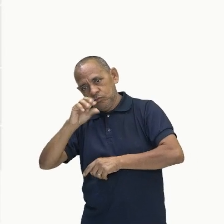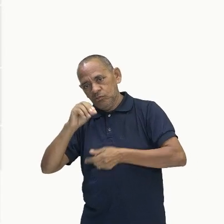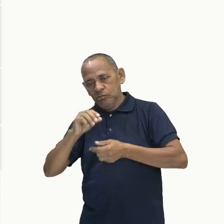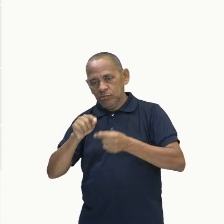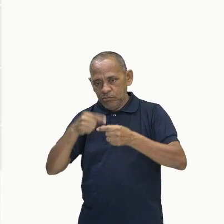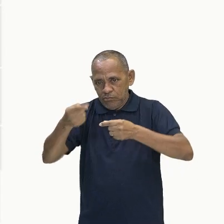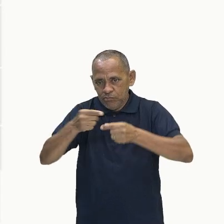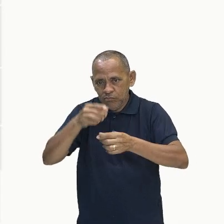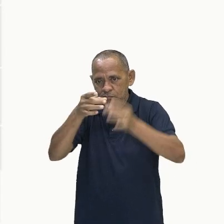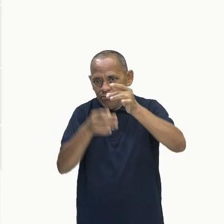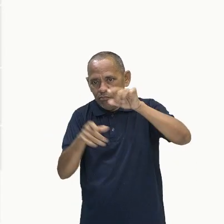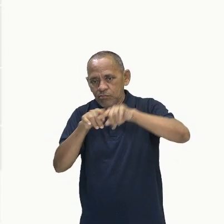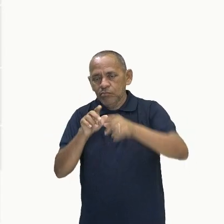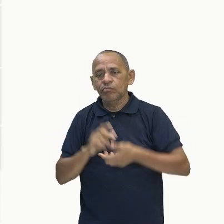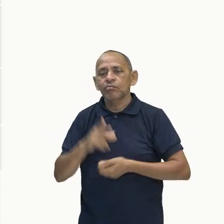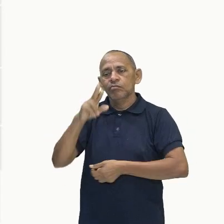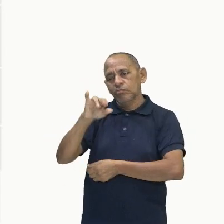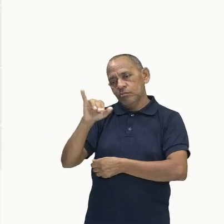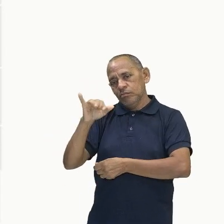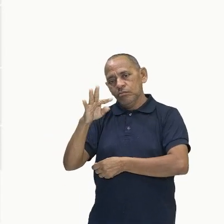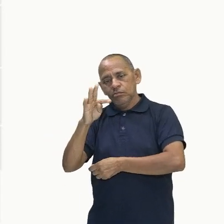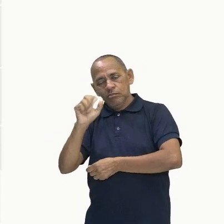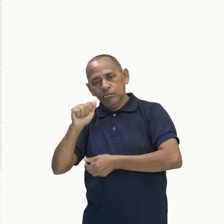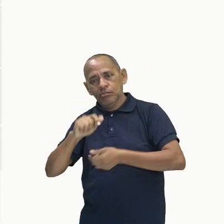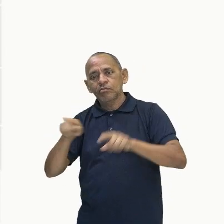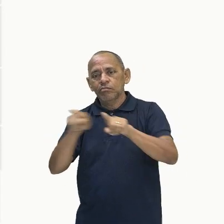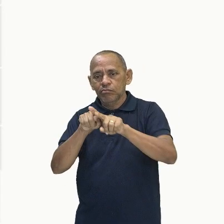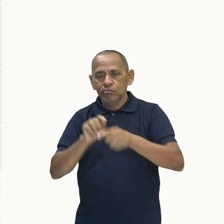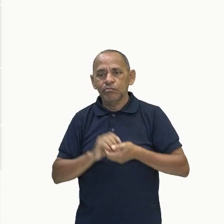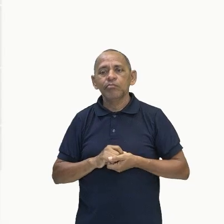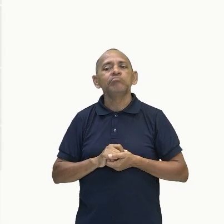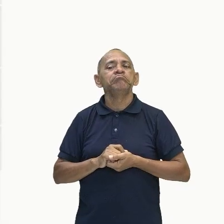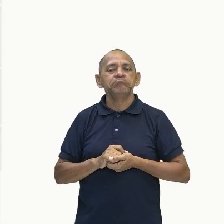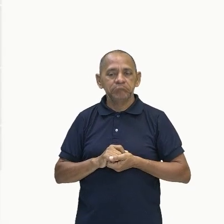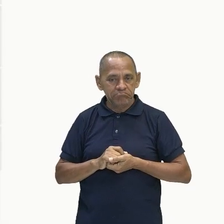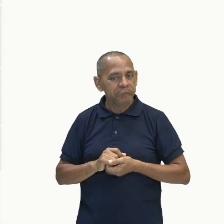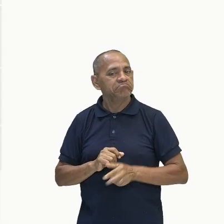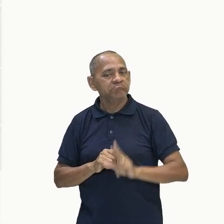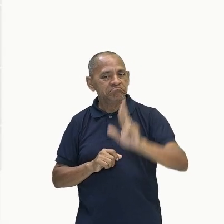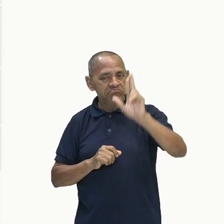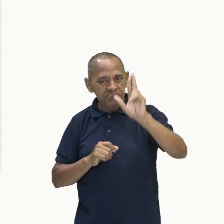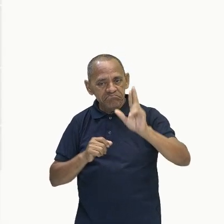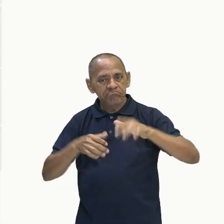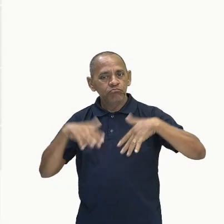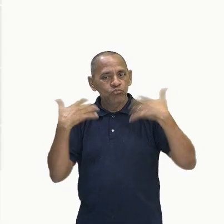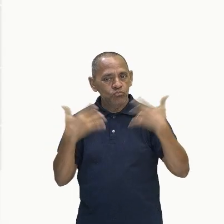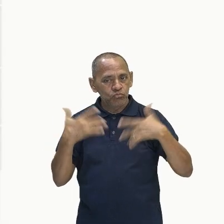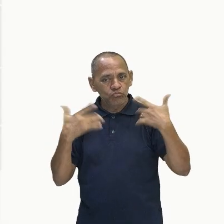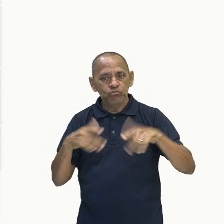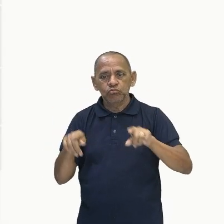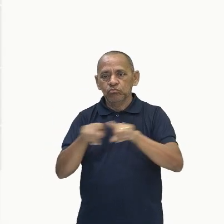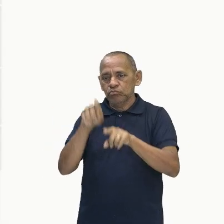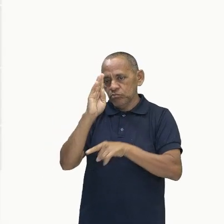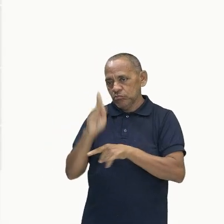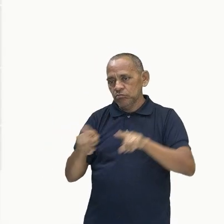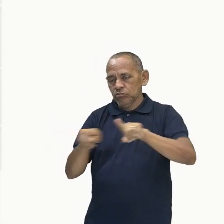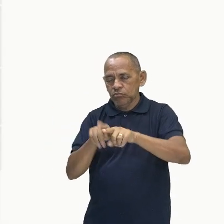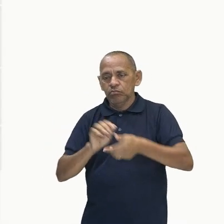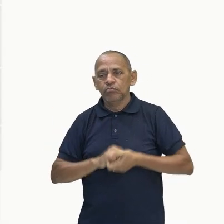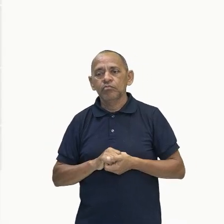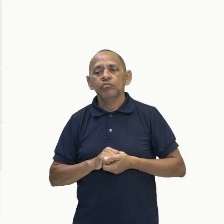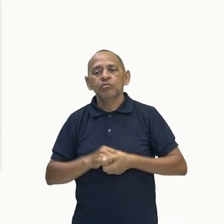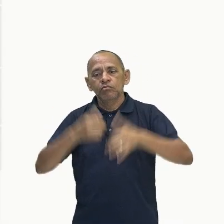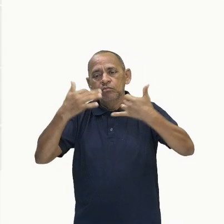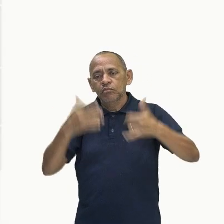Anita Malfatti, que foi aí uma grande representante do momento. E como eu falei para vocês, nós vamos agora